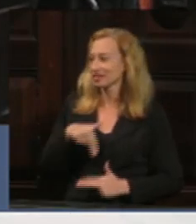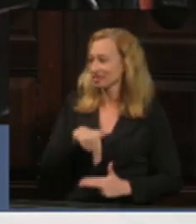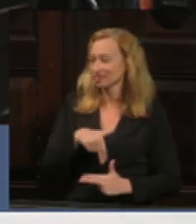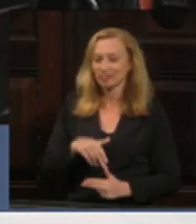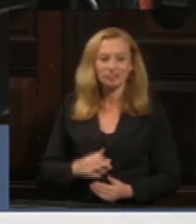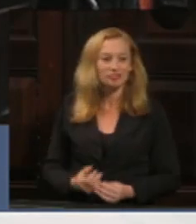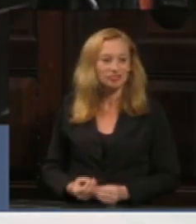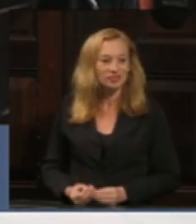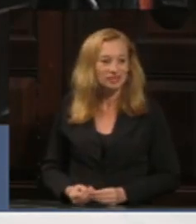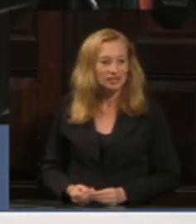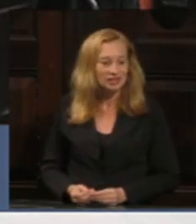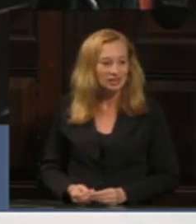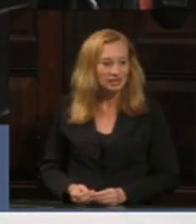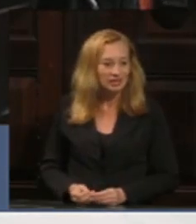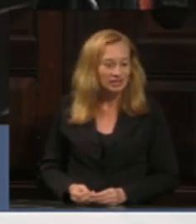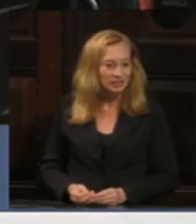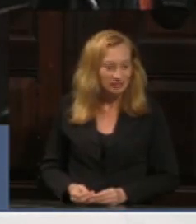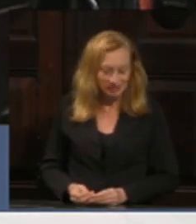Presidente,